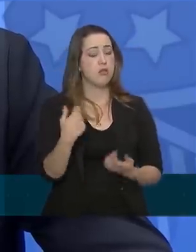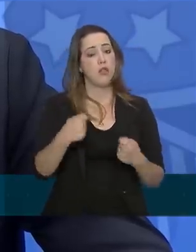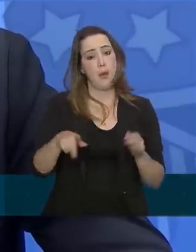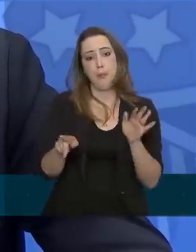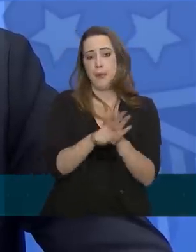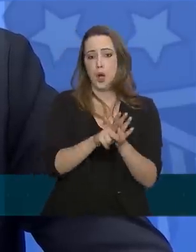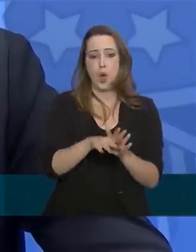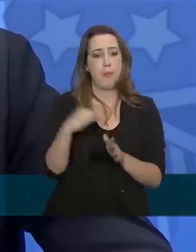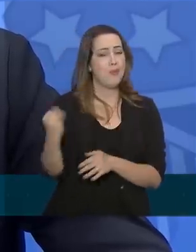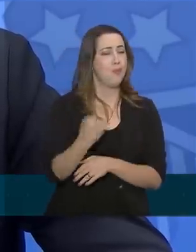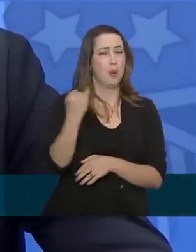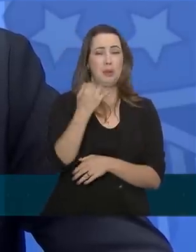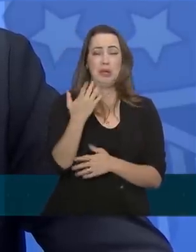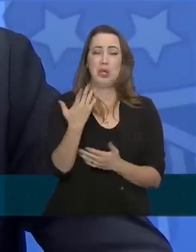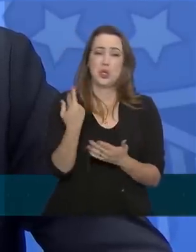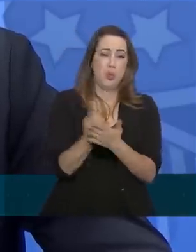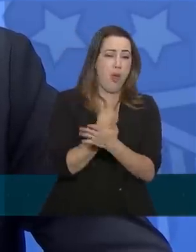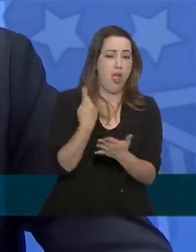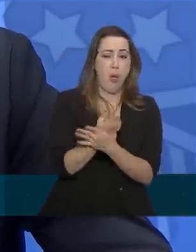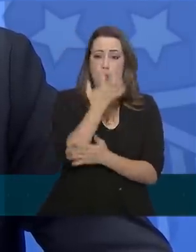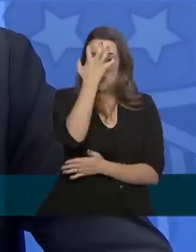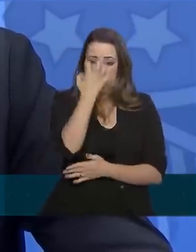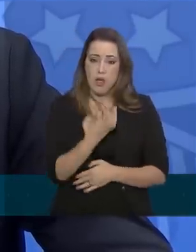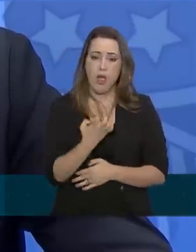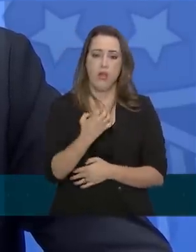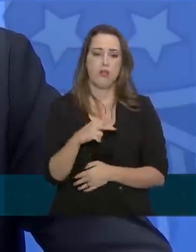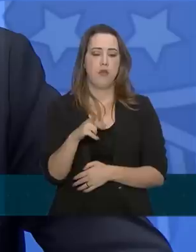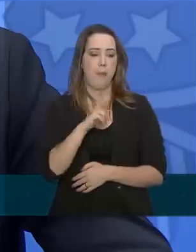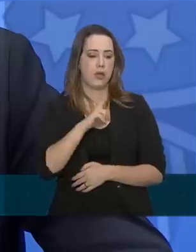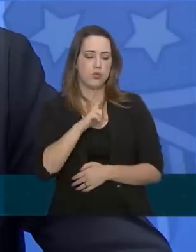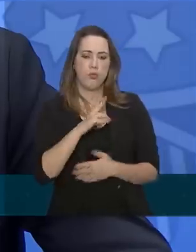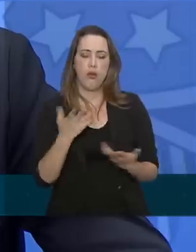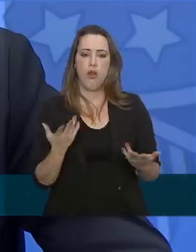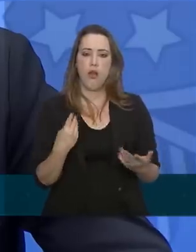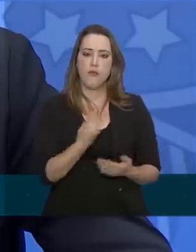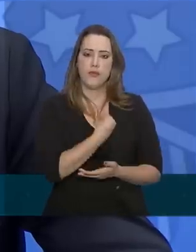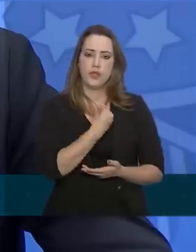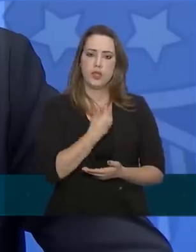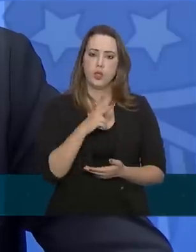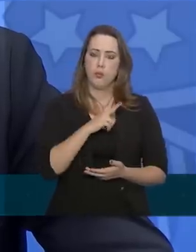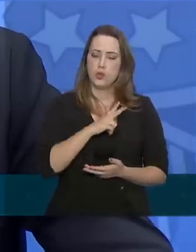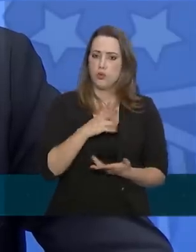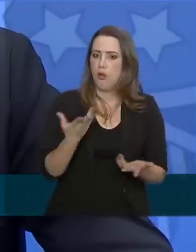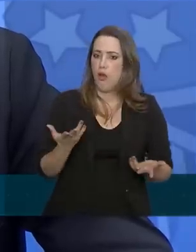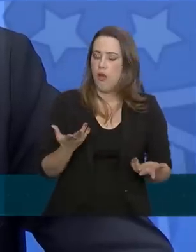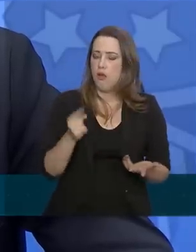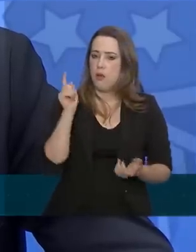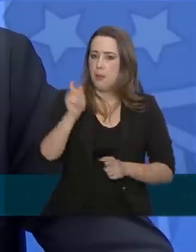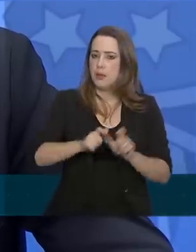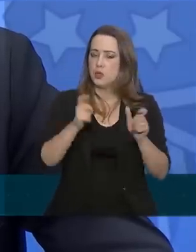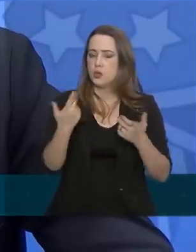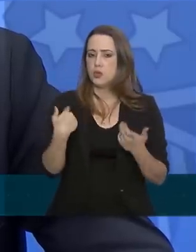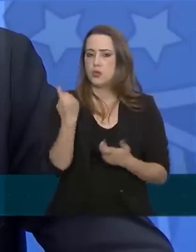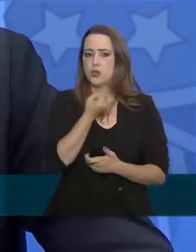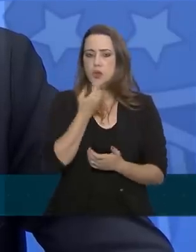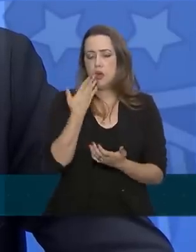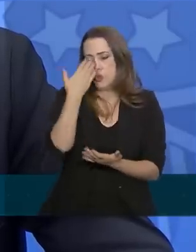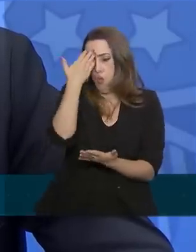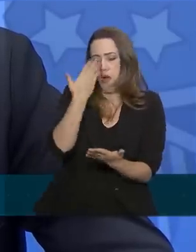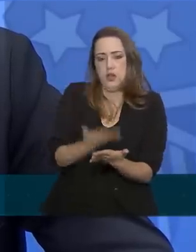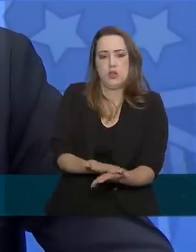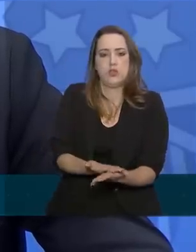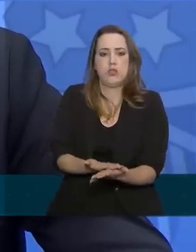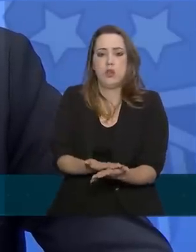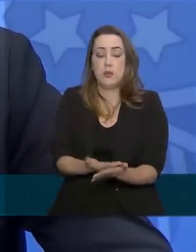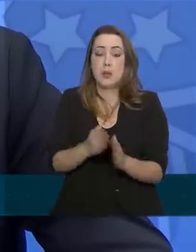capital a gente não convive ele na vida particular nossas convite por nós convivemos há pessoas com as quais nós perdemos a deus